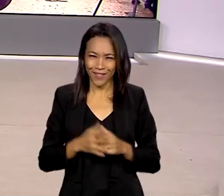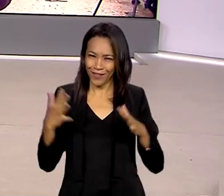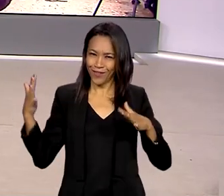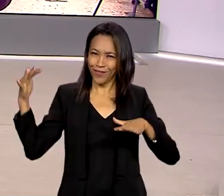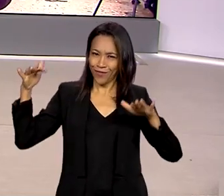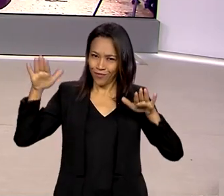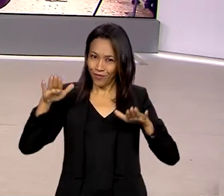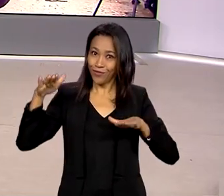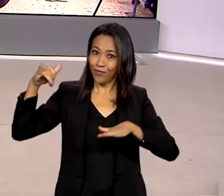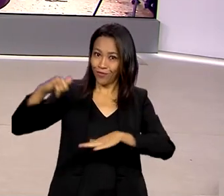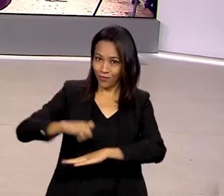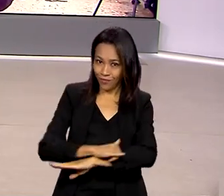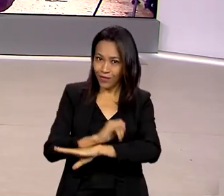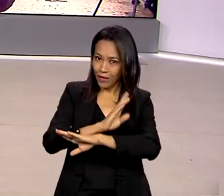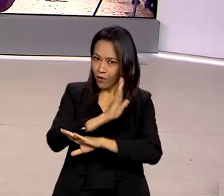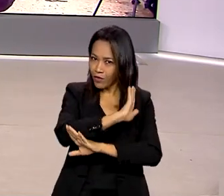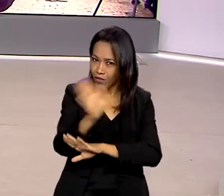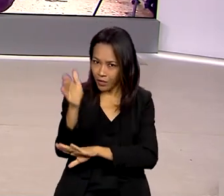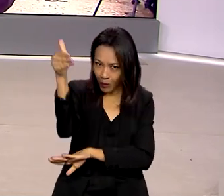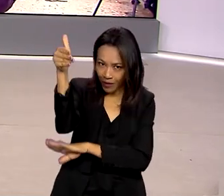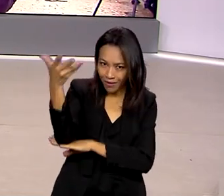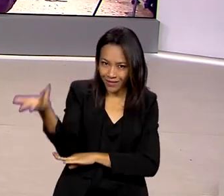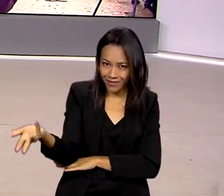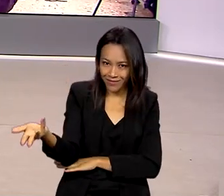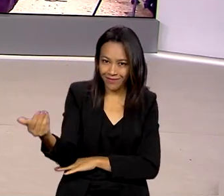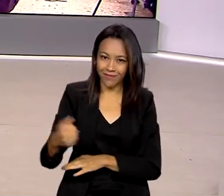foi direto para o hotel, é isso?